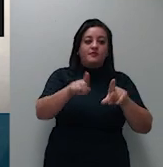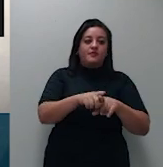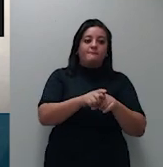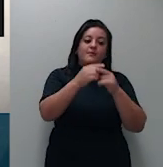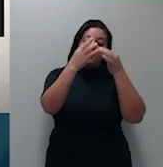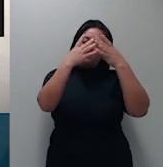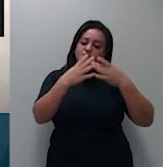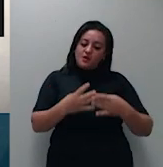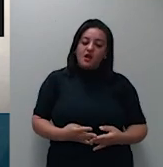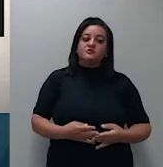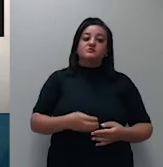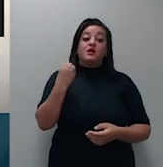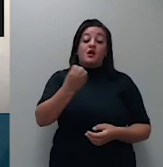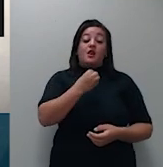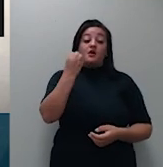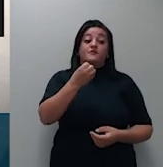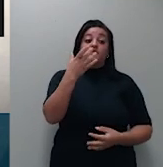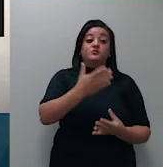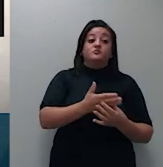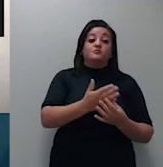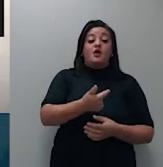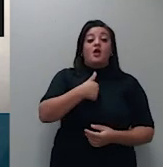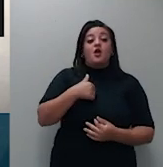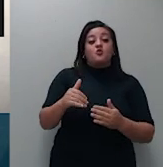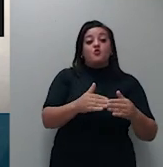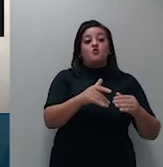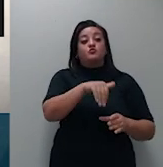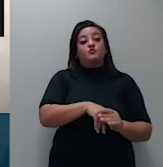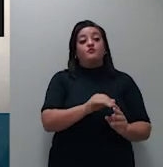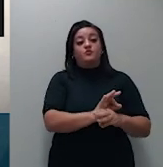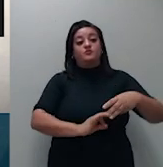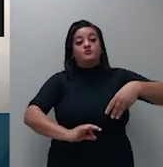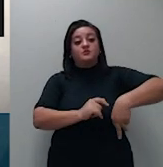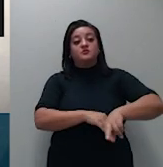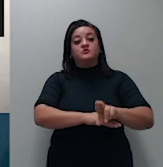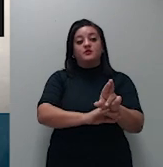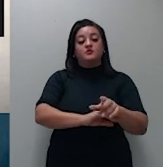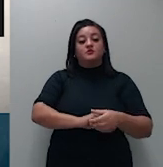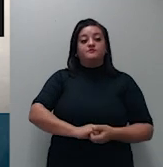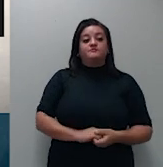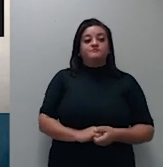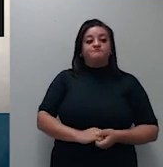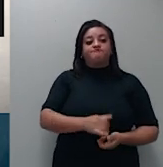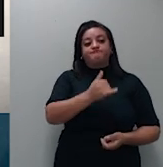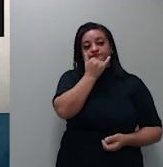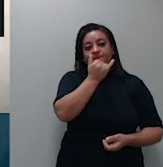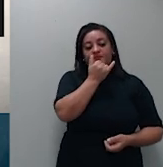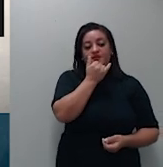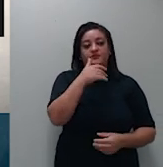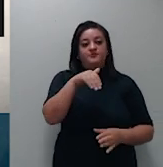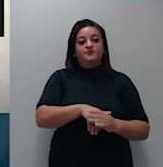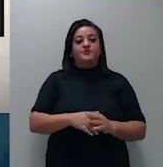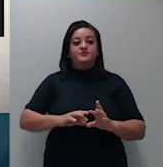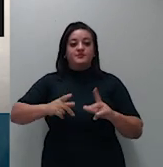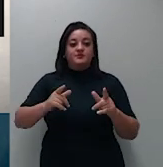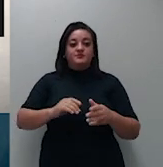hipótese em julgamento eu acompanho o voto do relator com a devida vênia da divergência